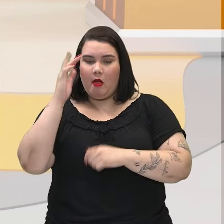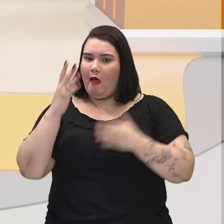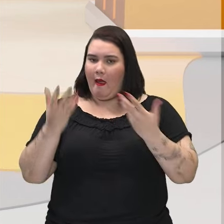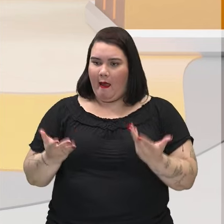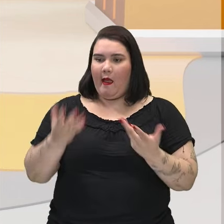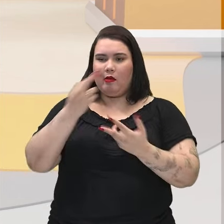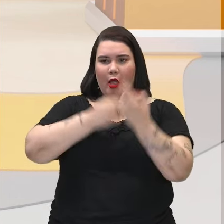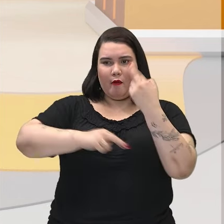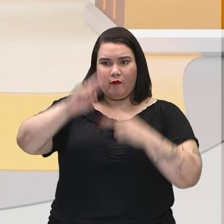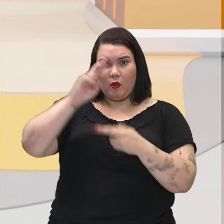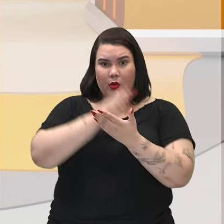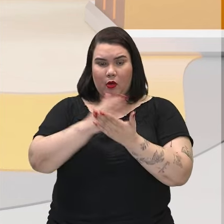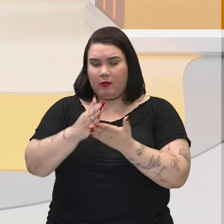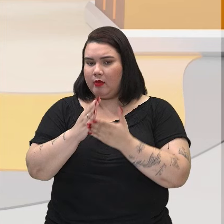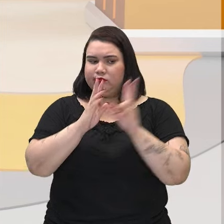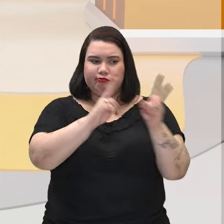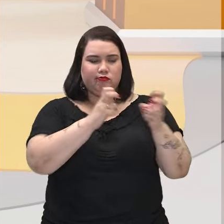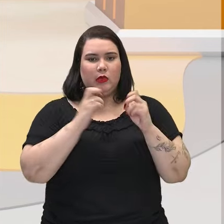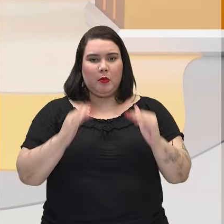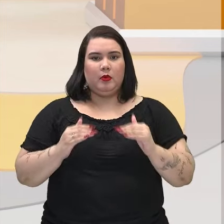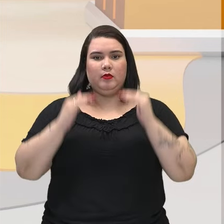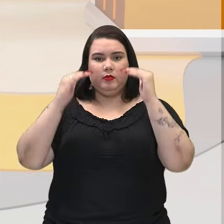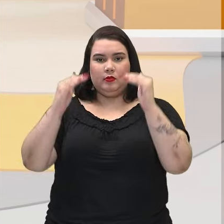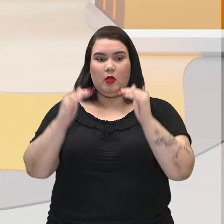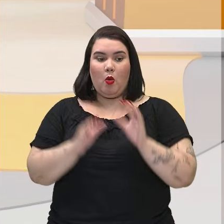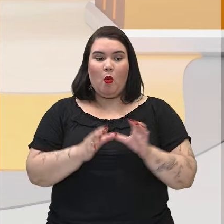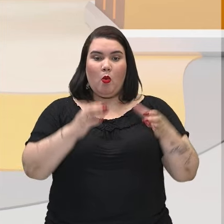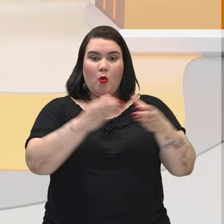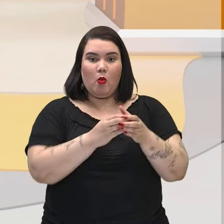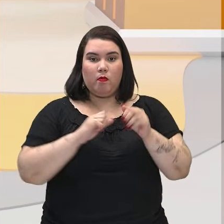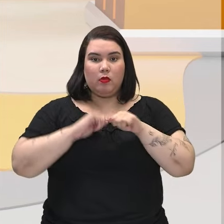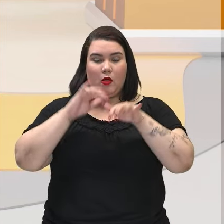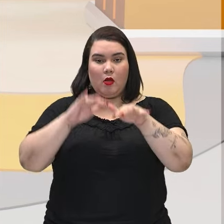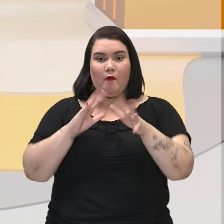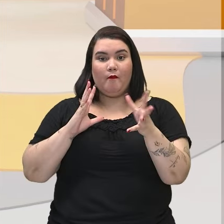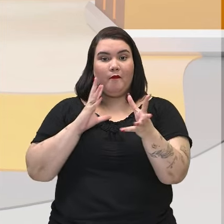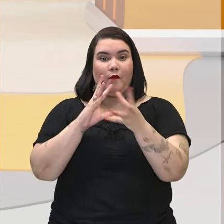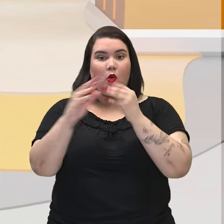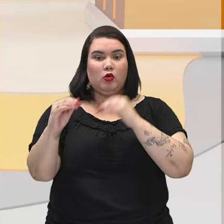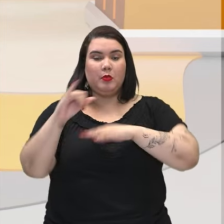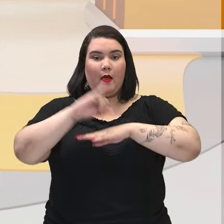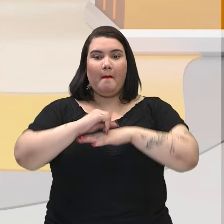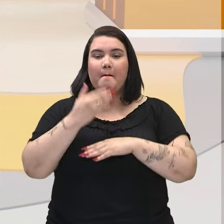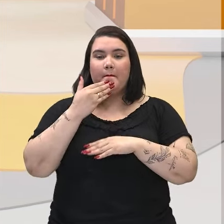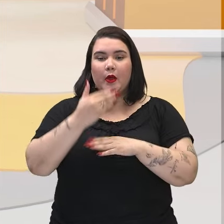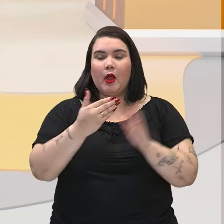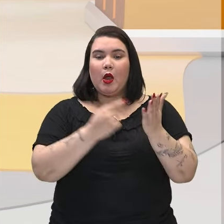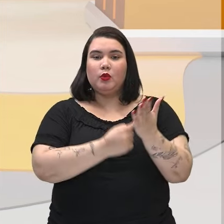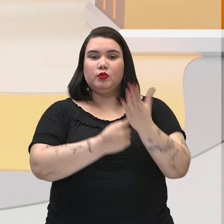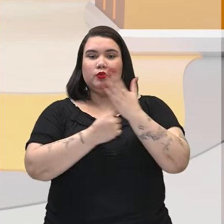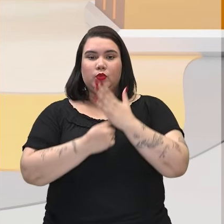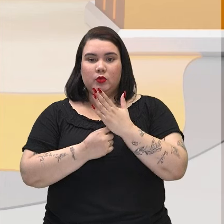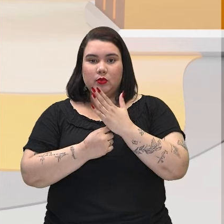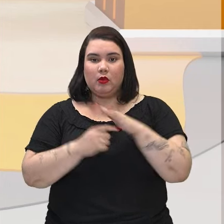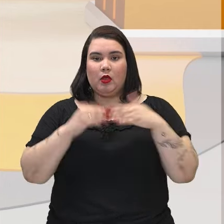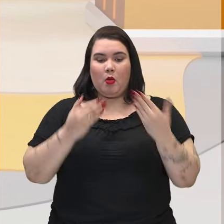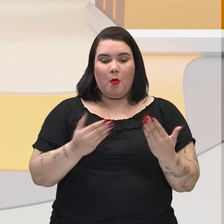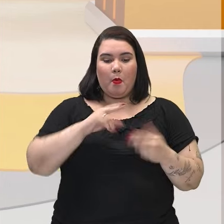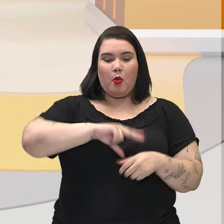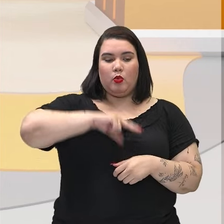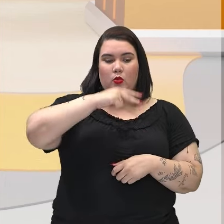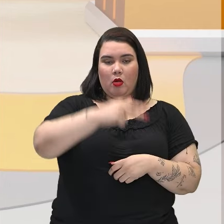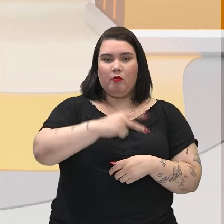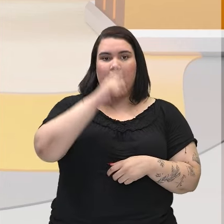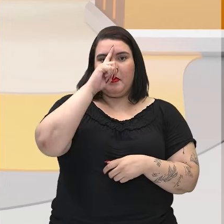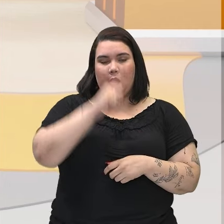si. A guarda local ali foge para a capital para pedir ajuda e, de fato, a coroa vai mandar